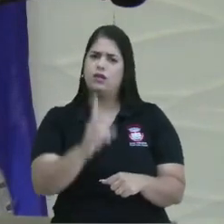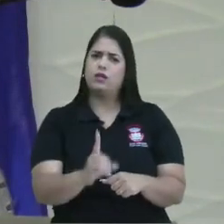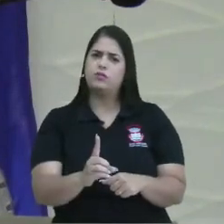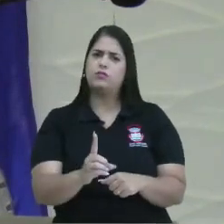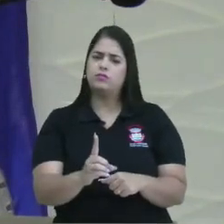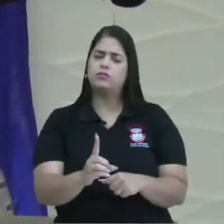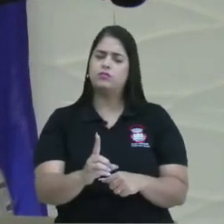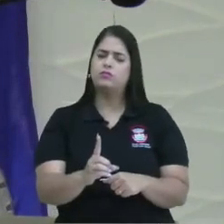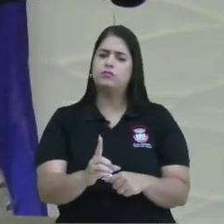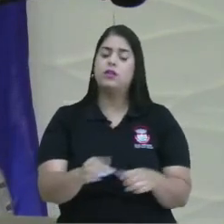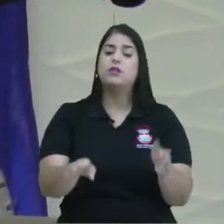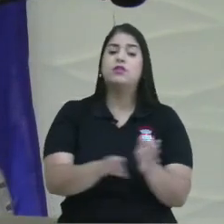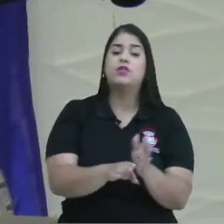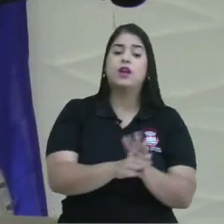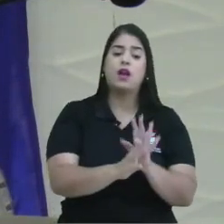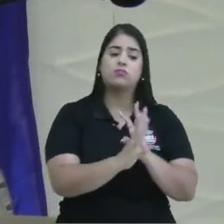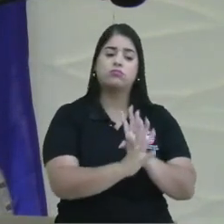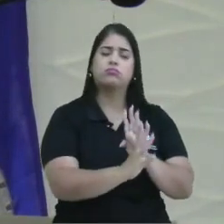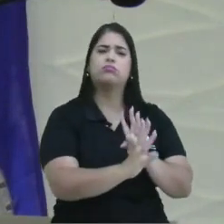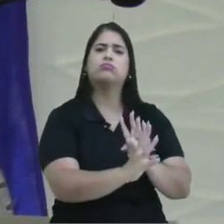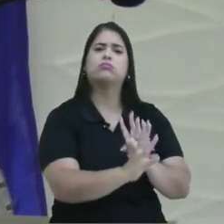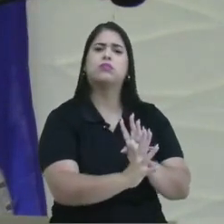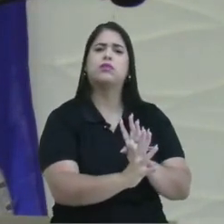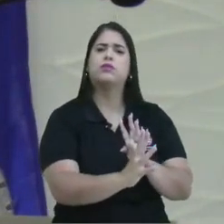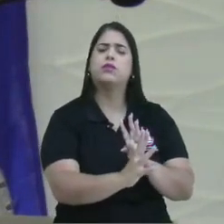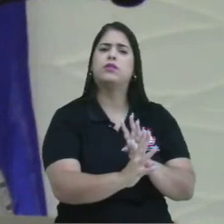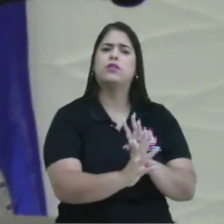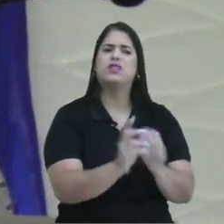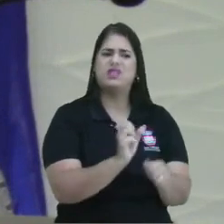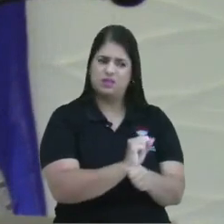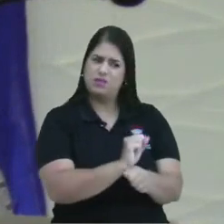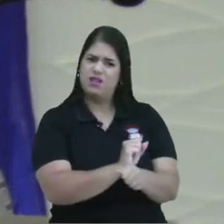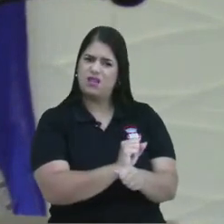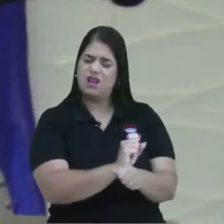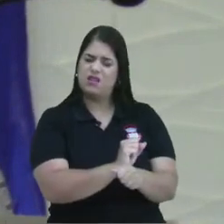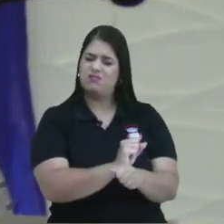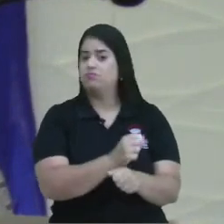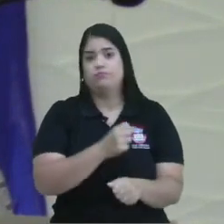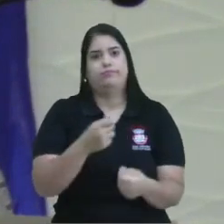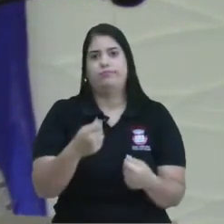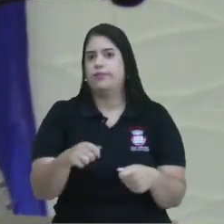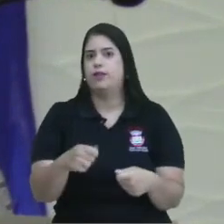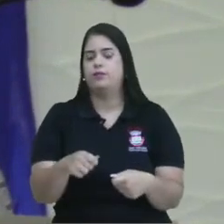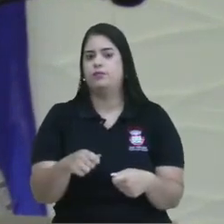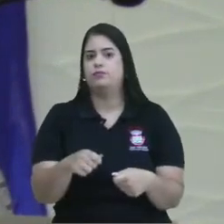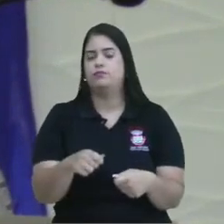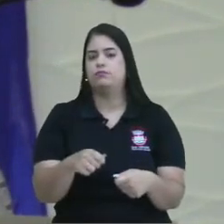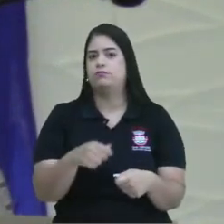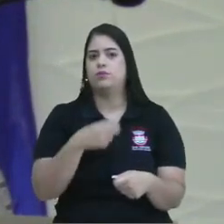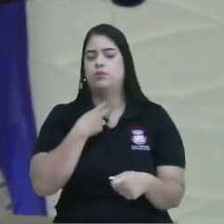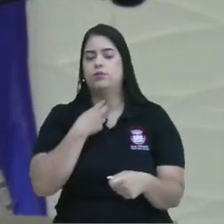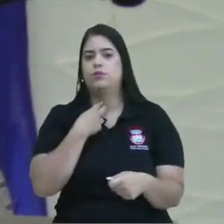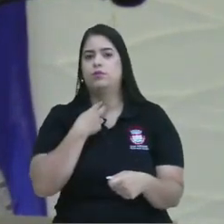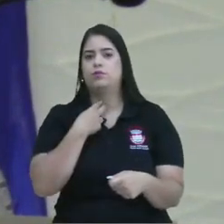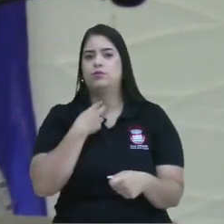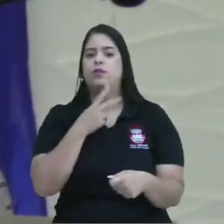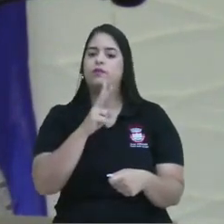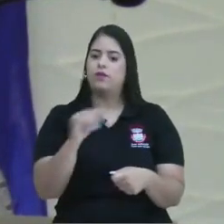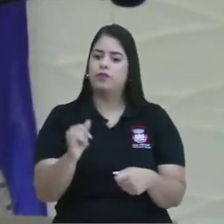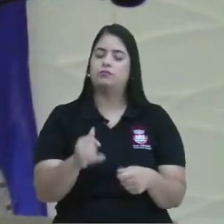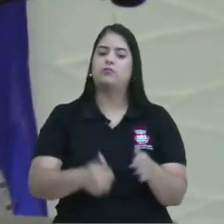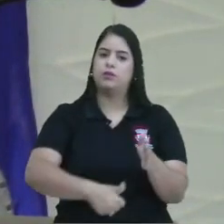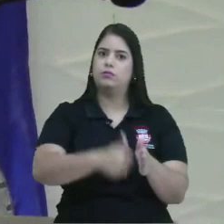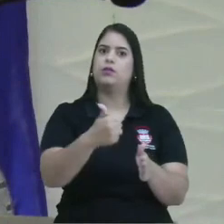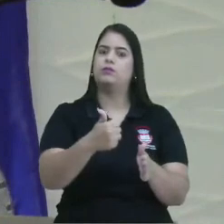poder chegar nas filas e não só apresentar a carteirinha e já ser atendido, se possível. Peço